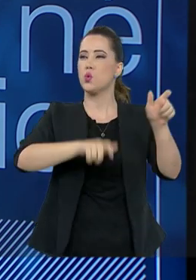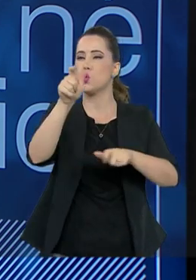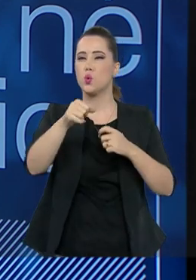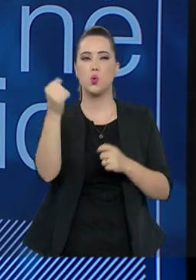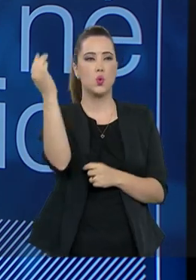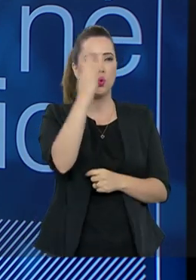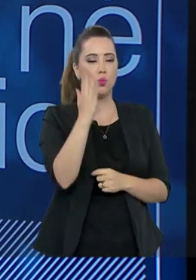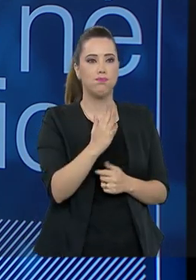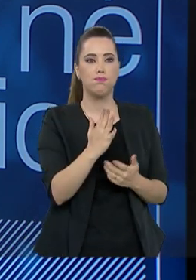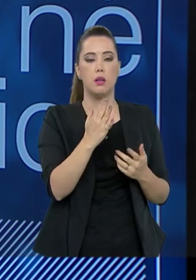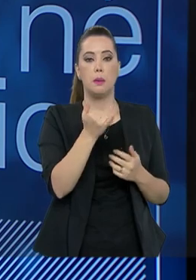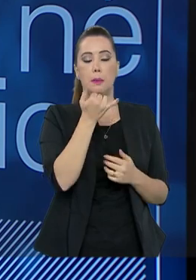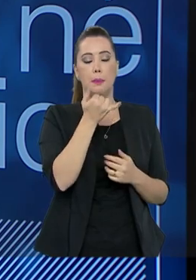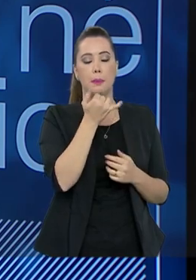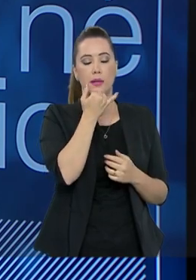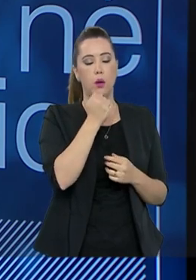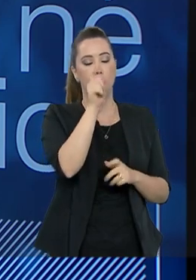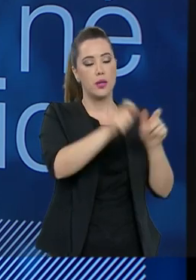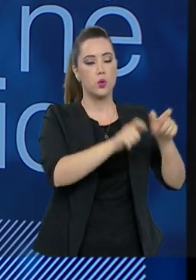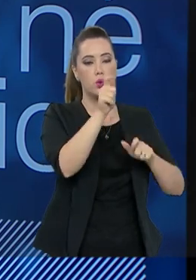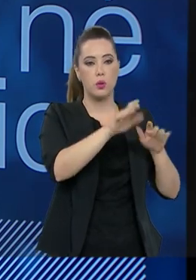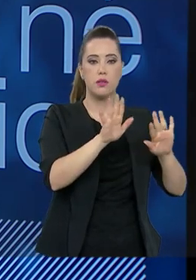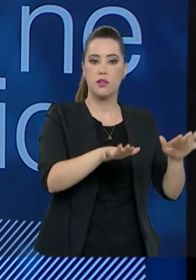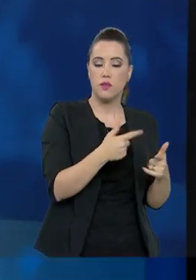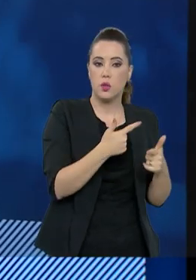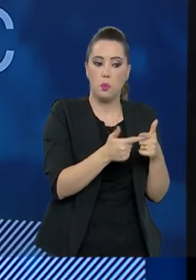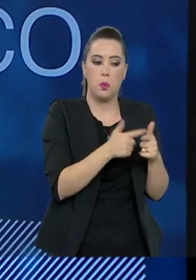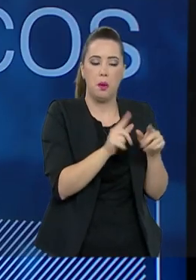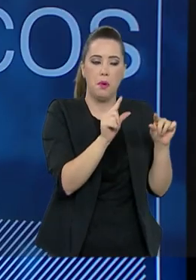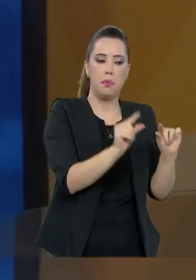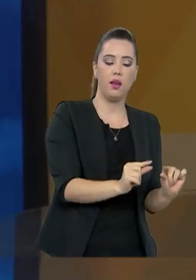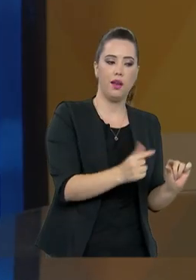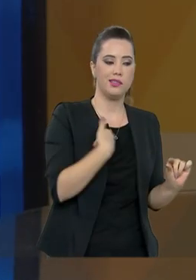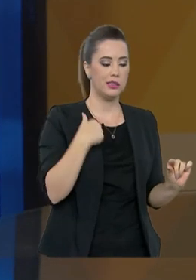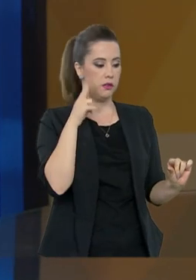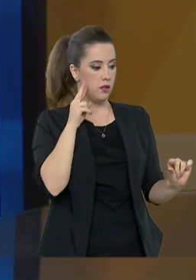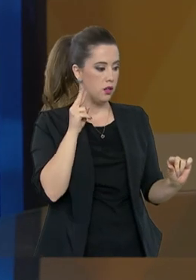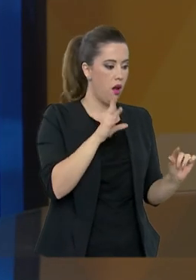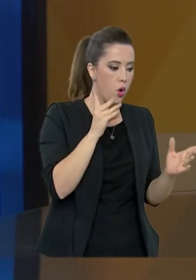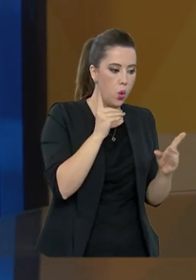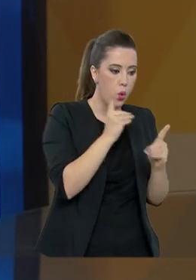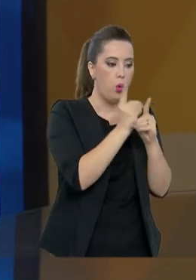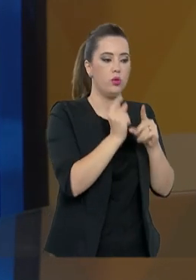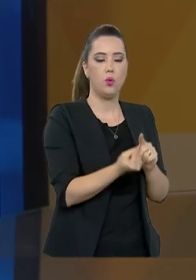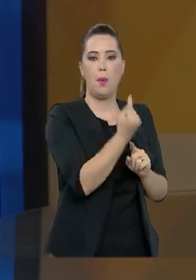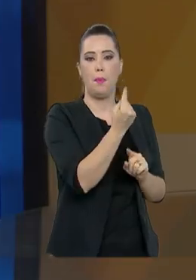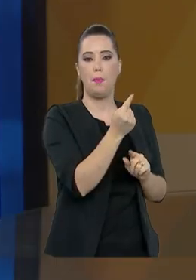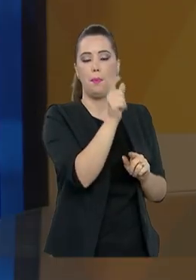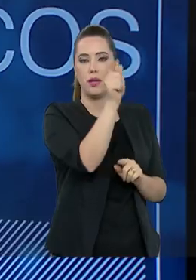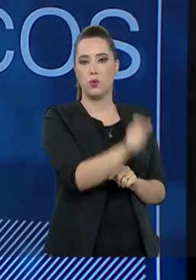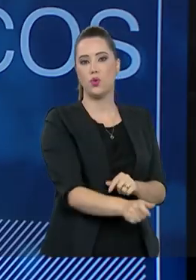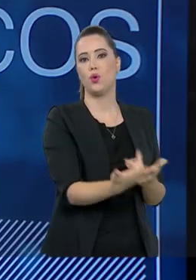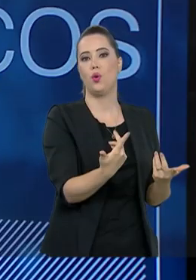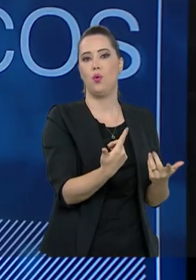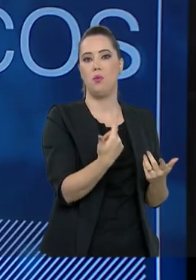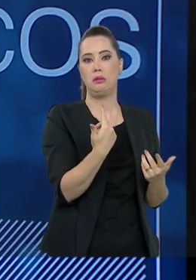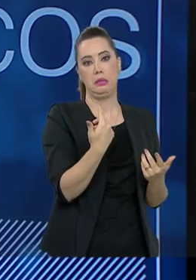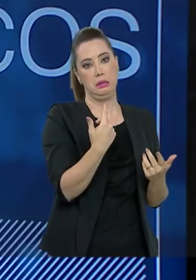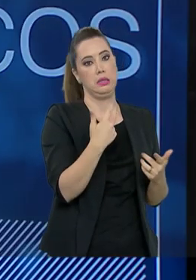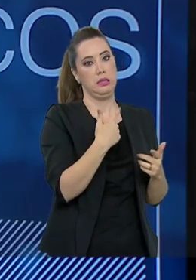que cometeram infrações leves, se descubra uma que cometeu uma infração muito grave, né? A pessoa é detida por um crime